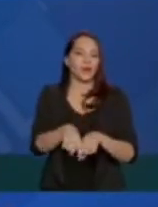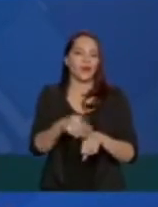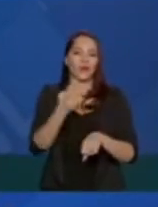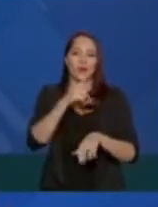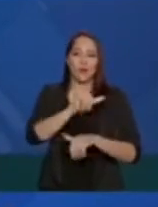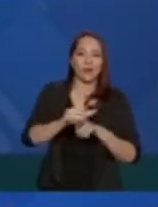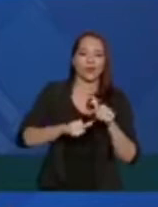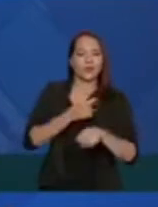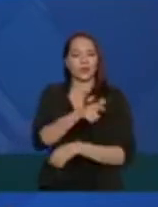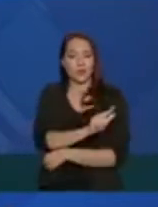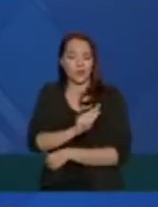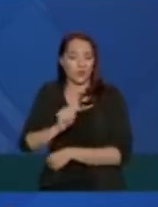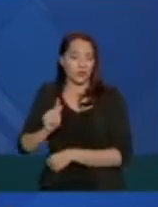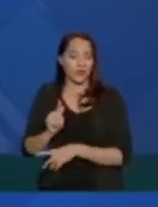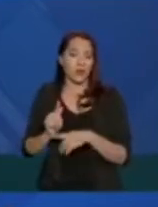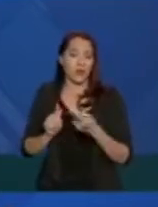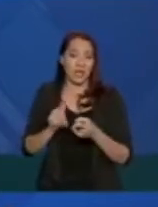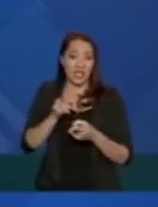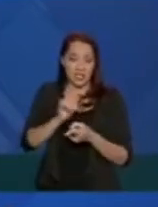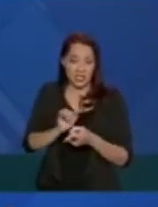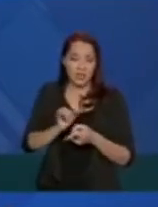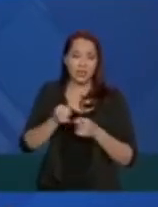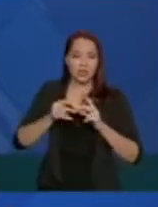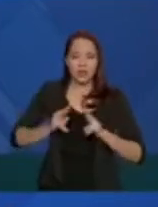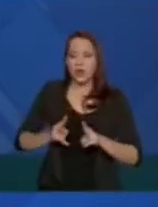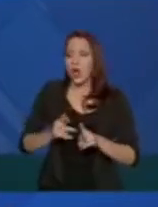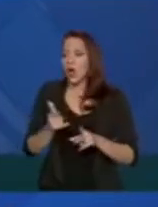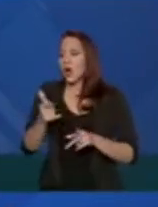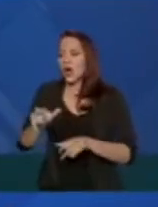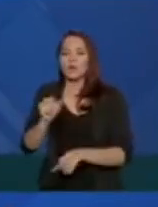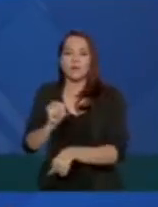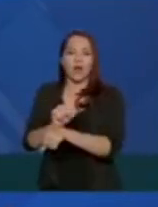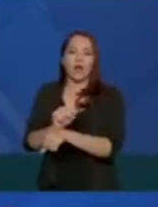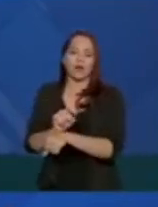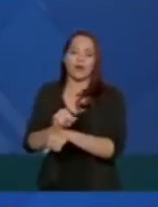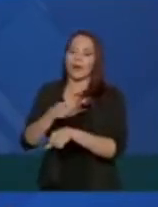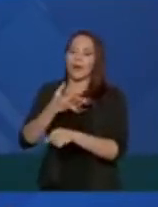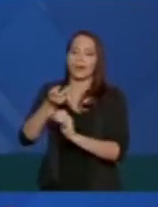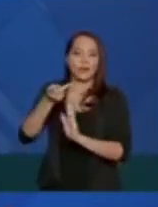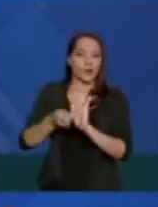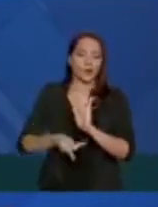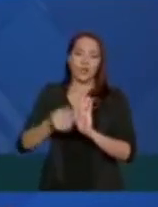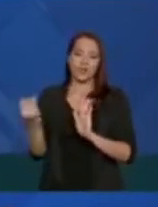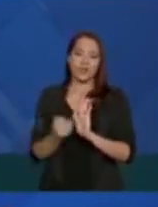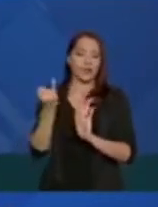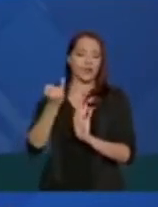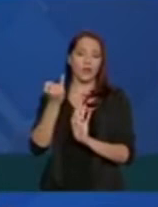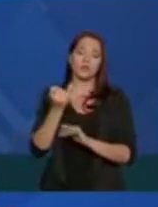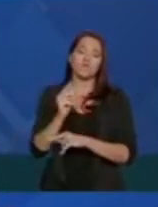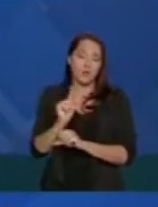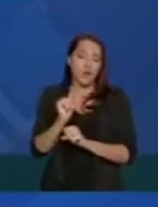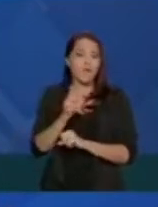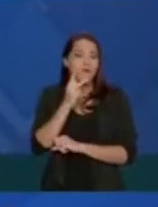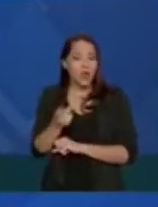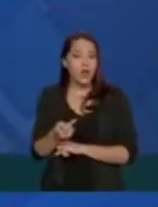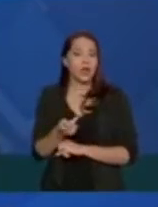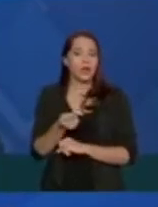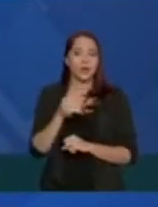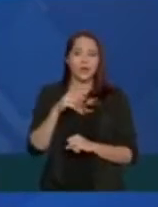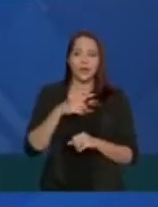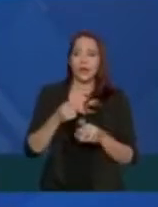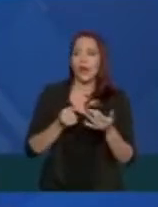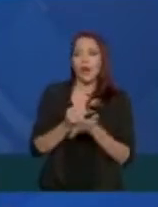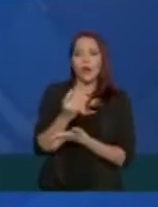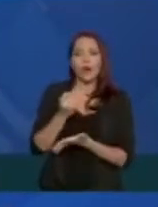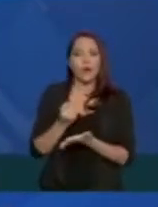de gestão, e se a gente, na sequência, emenda uma outra paralisia, a gente tem projetos importantes, e eu posso citar aqui a própria